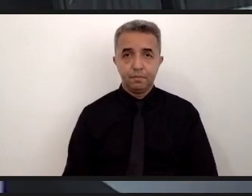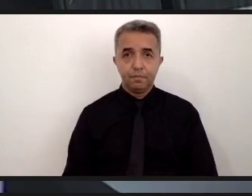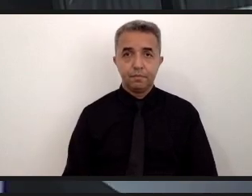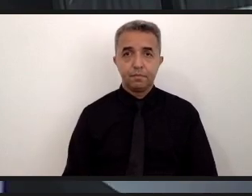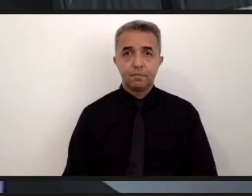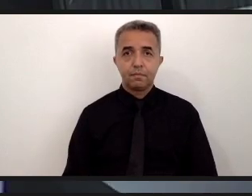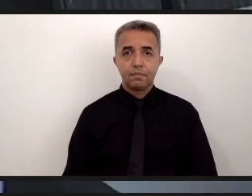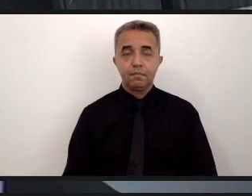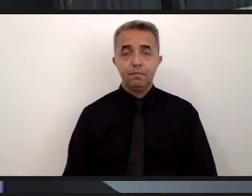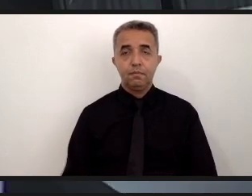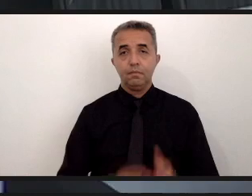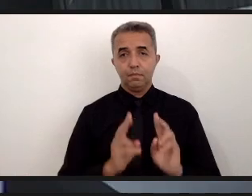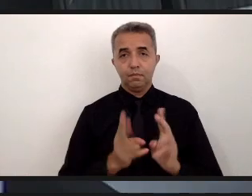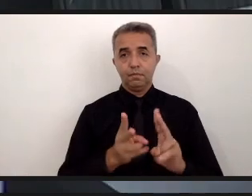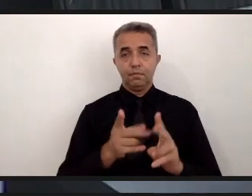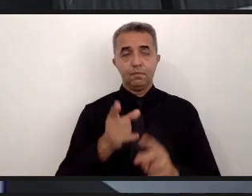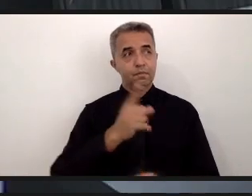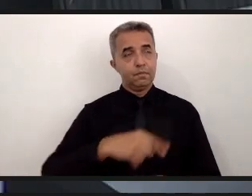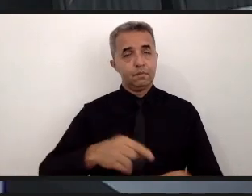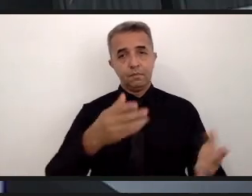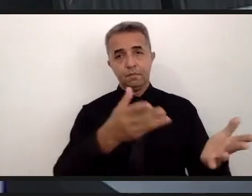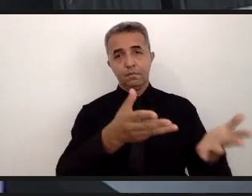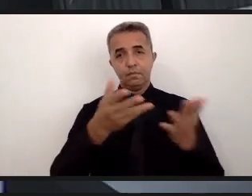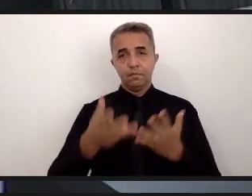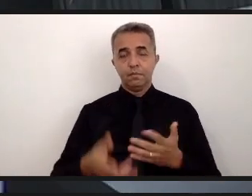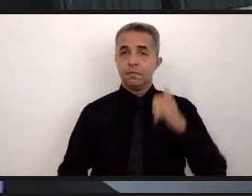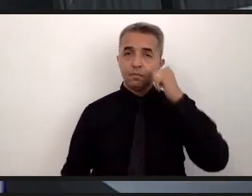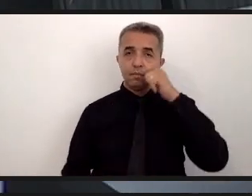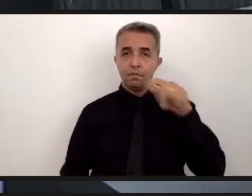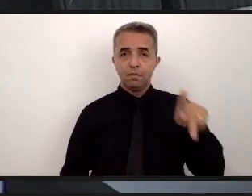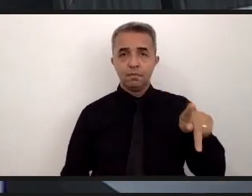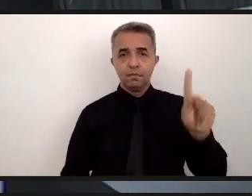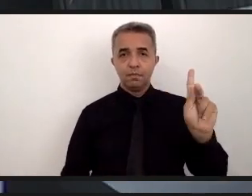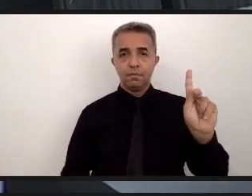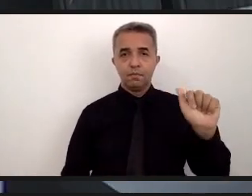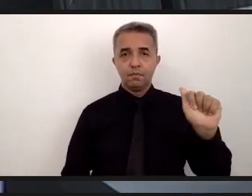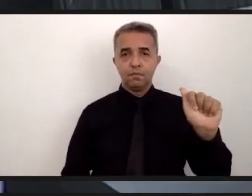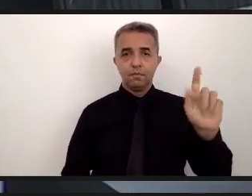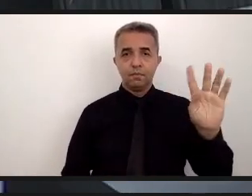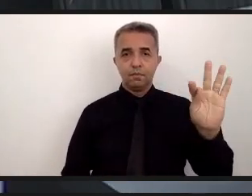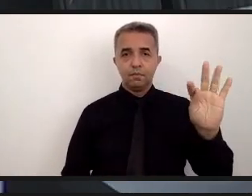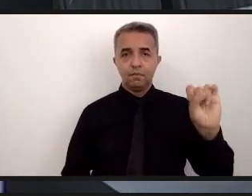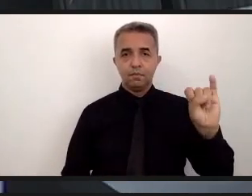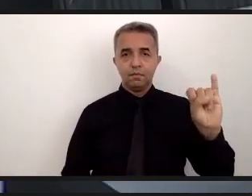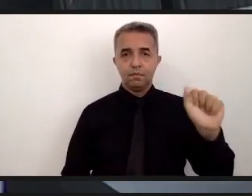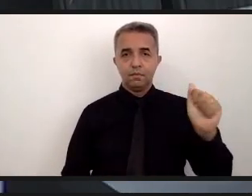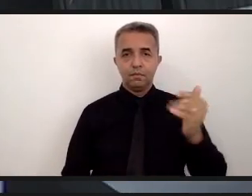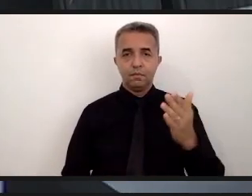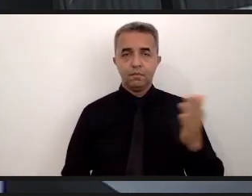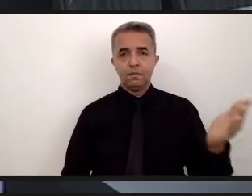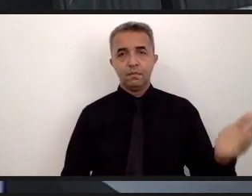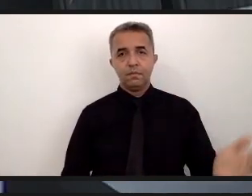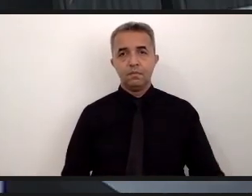De evento contínuo, já convidamos Kátia Regina Correia Amaro de Souza.